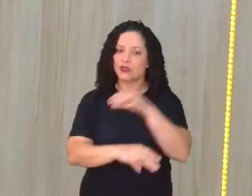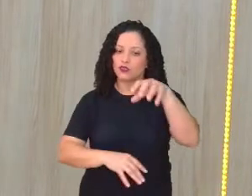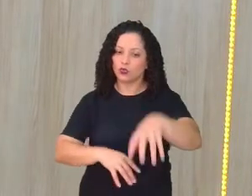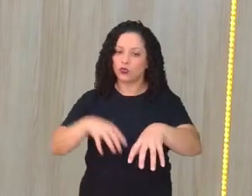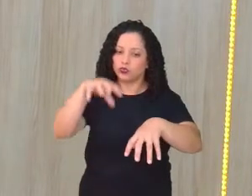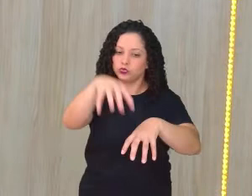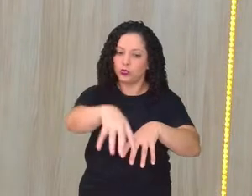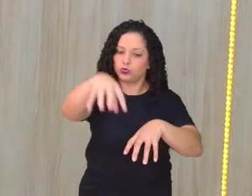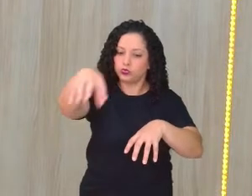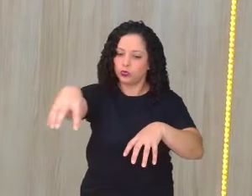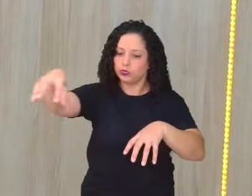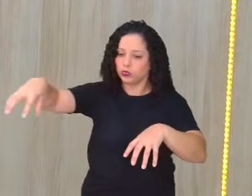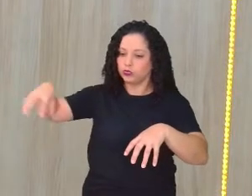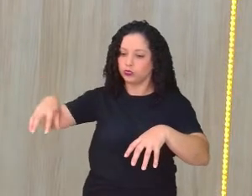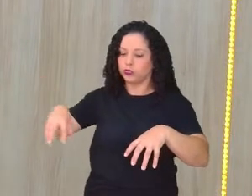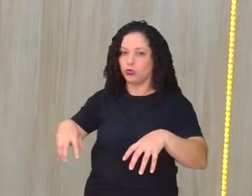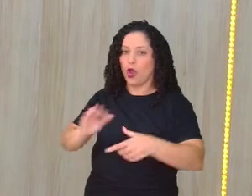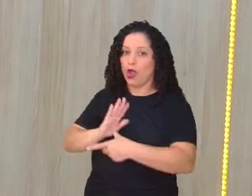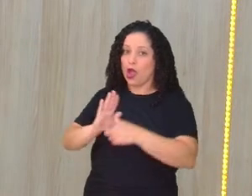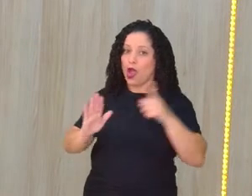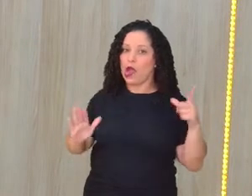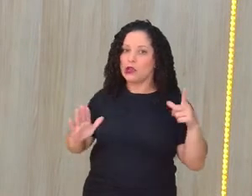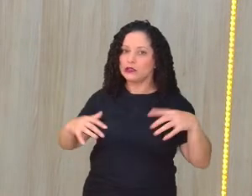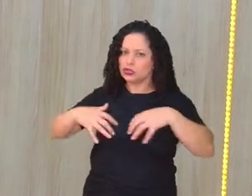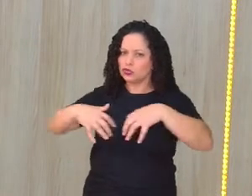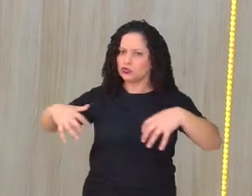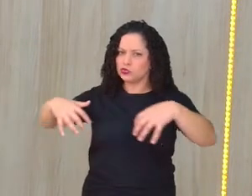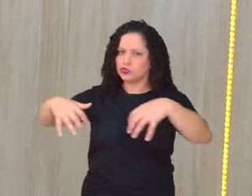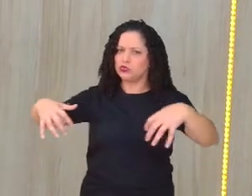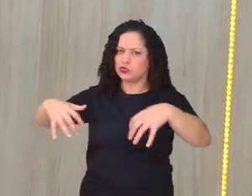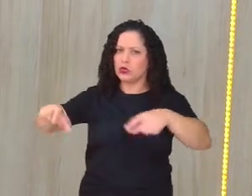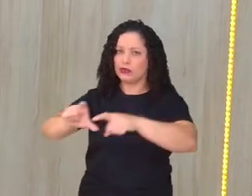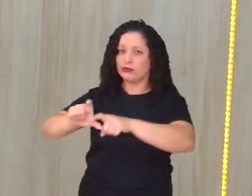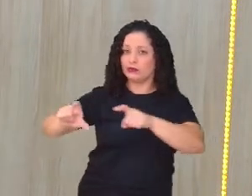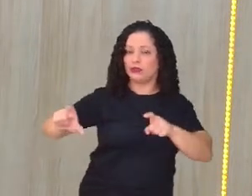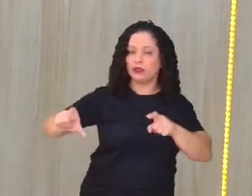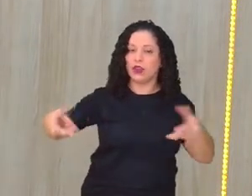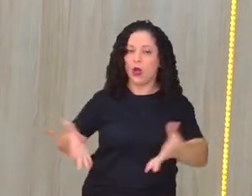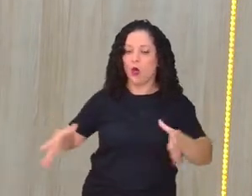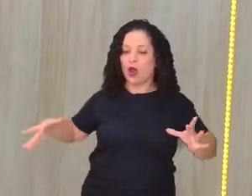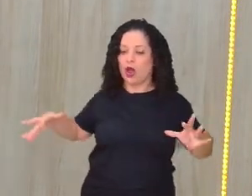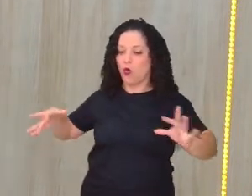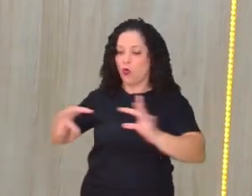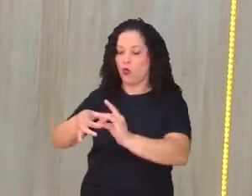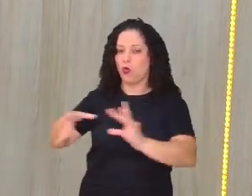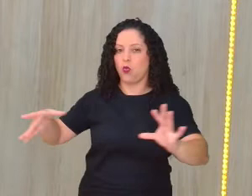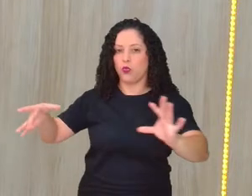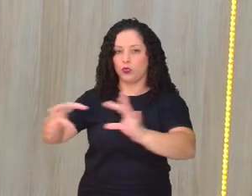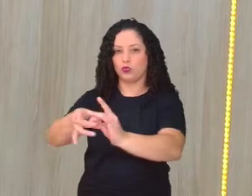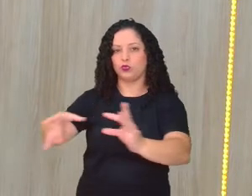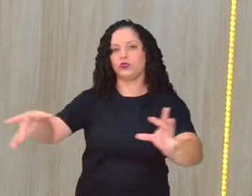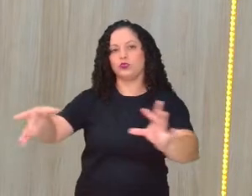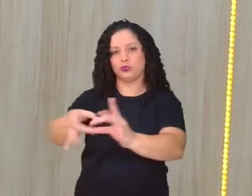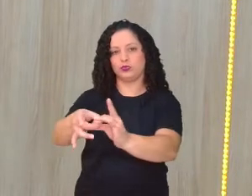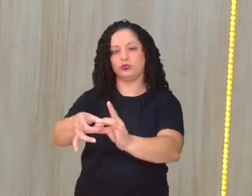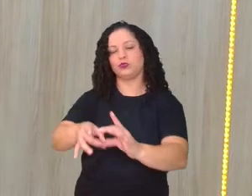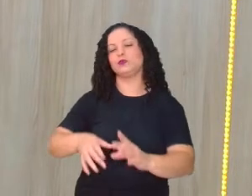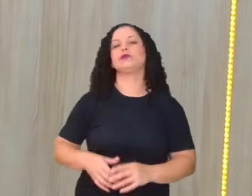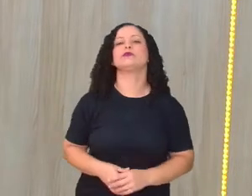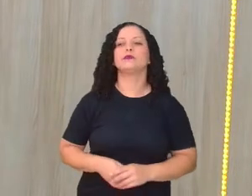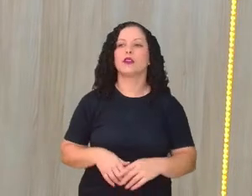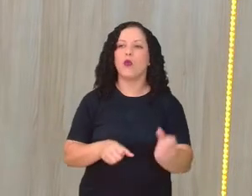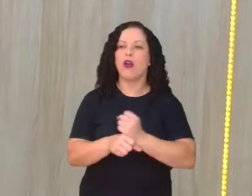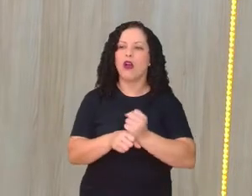única região. Aí a gente tem o surgimento aí do que seria o Império, né, Acadiano. Então, por volta de 2000 a.C.,